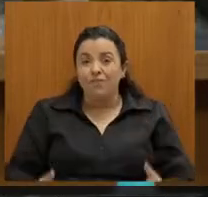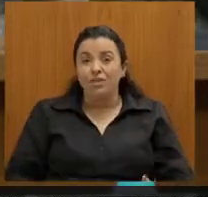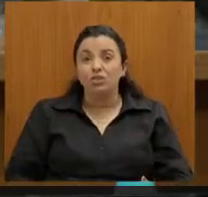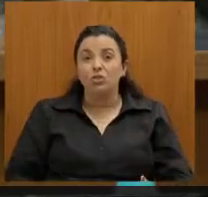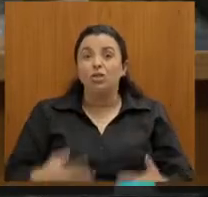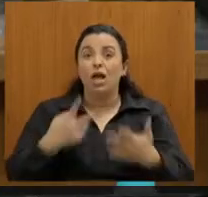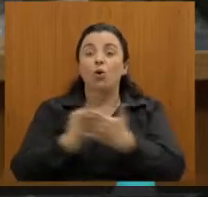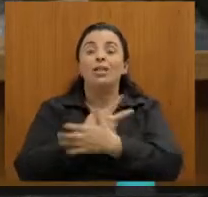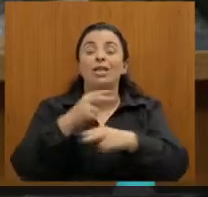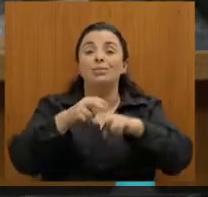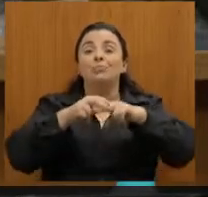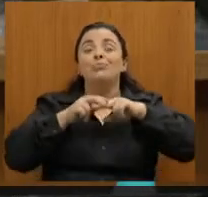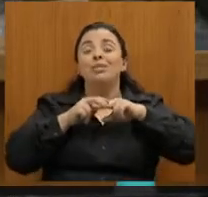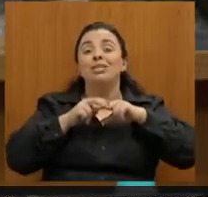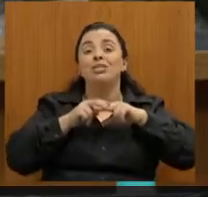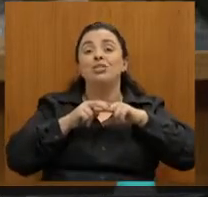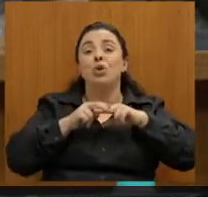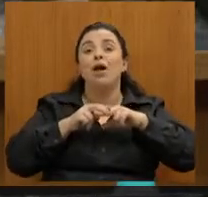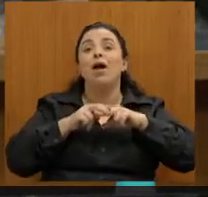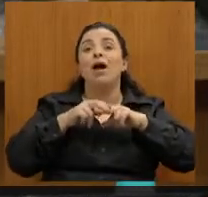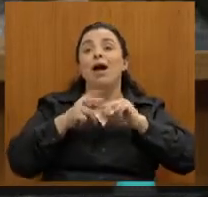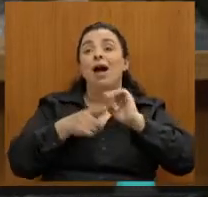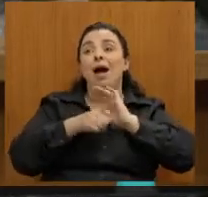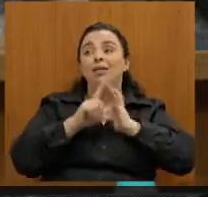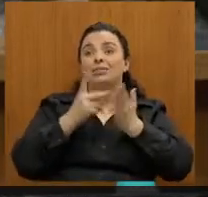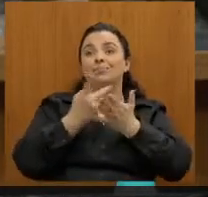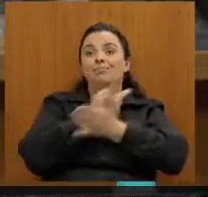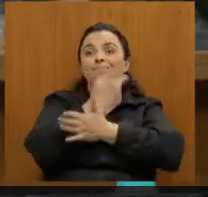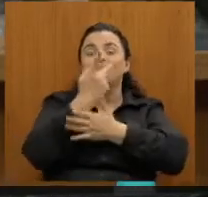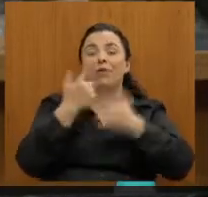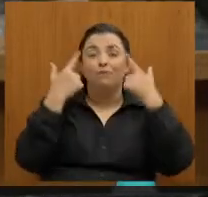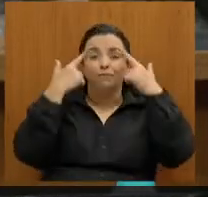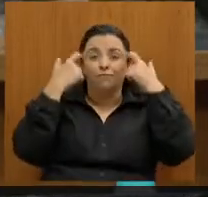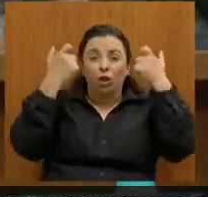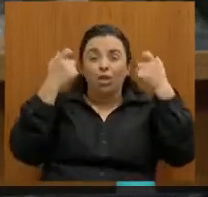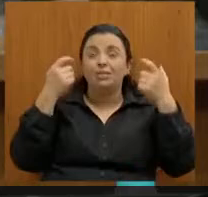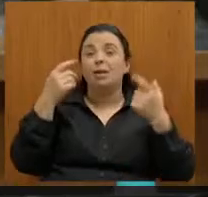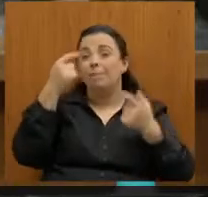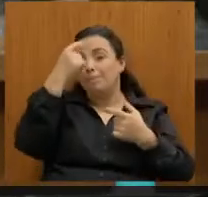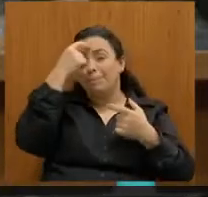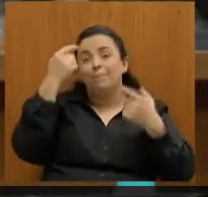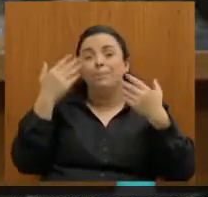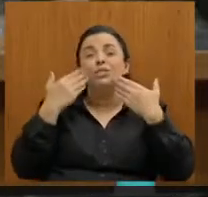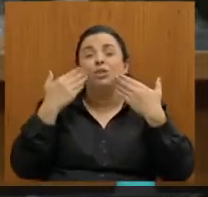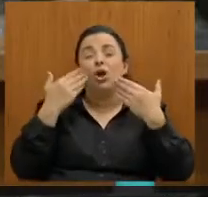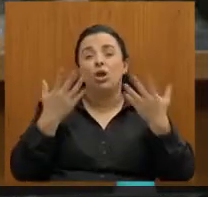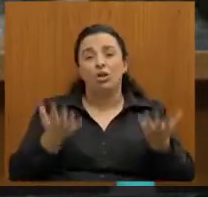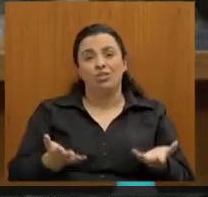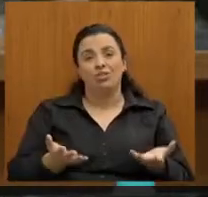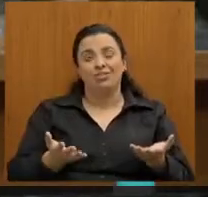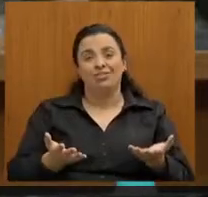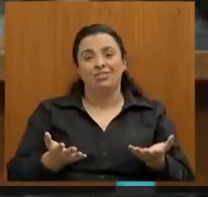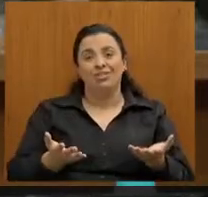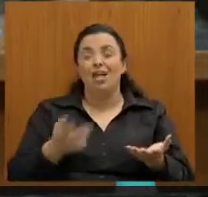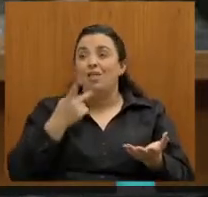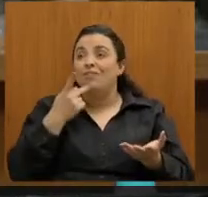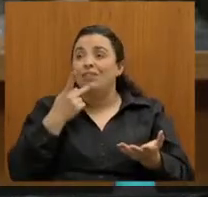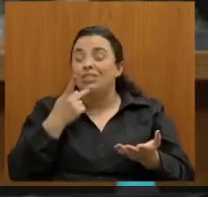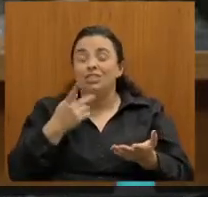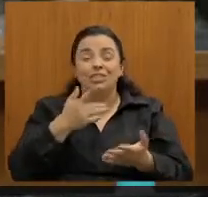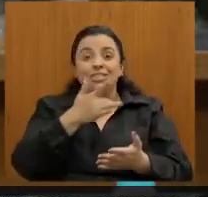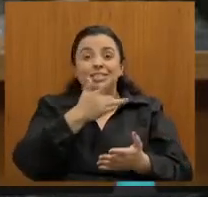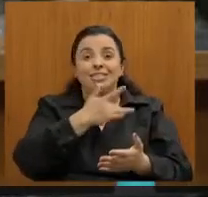psicológica porque nós estamos falando de problemas de saúde pública de problemas de saúde mental de